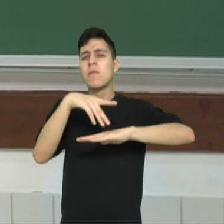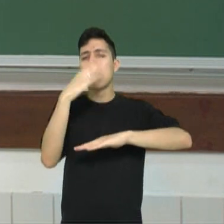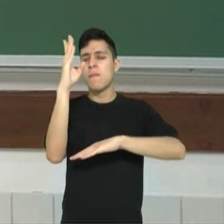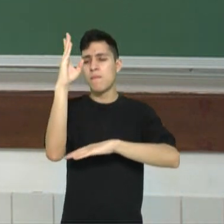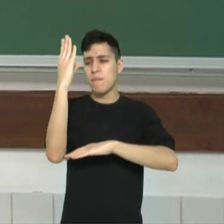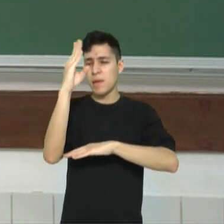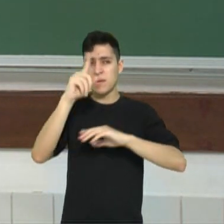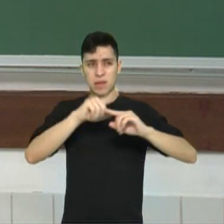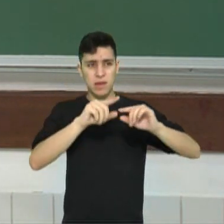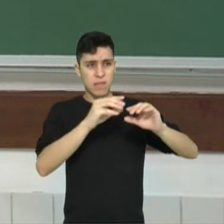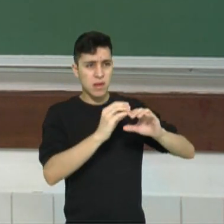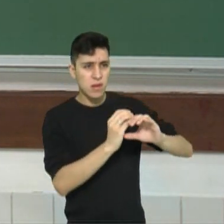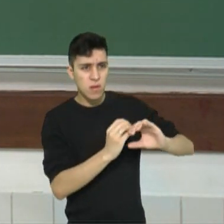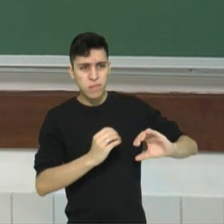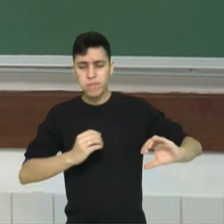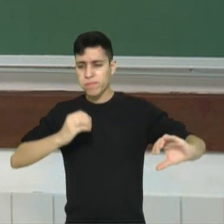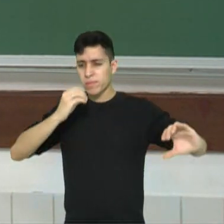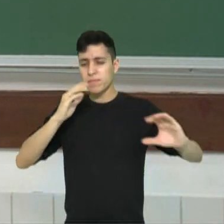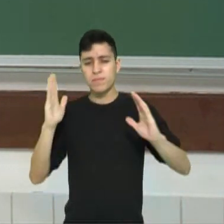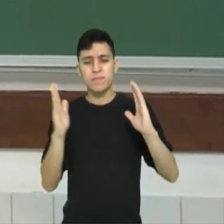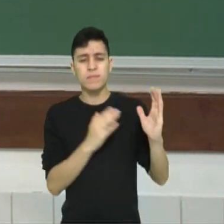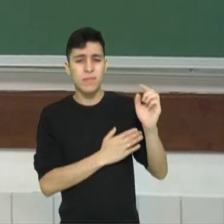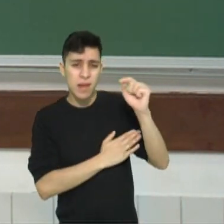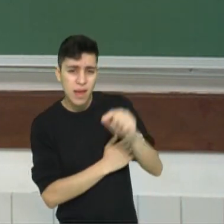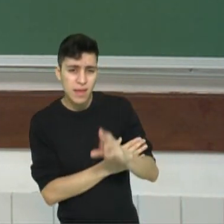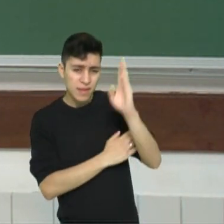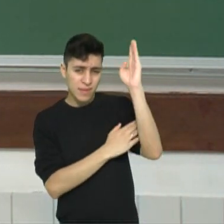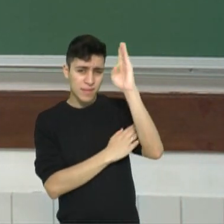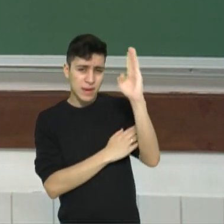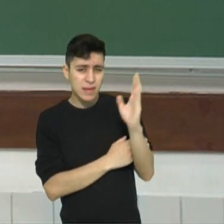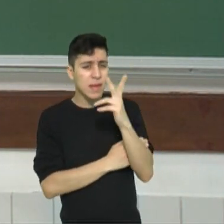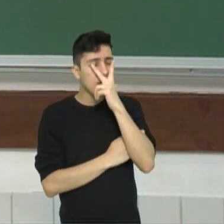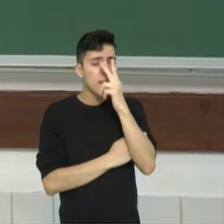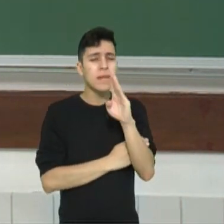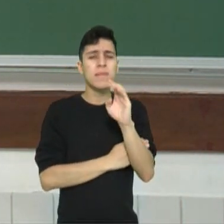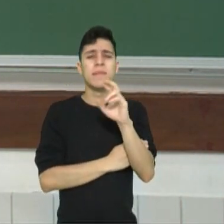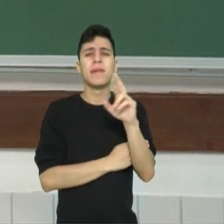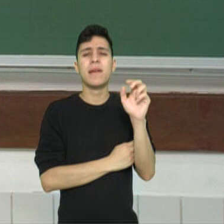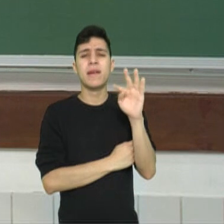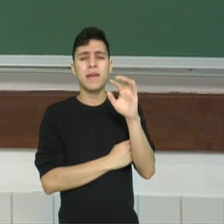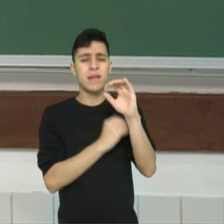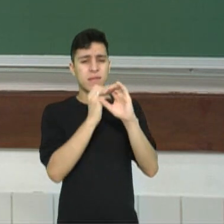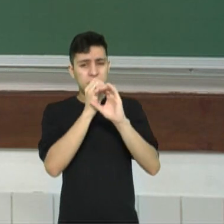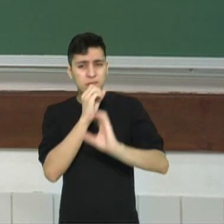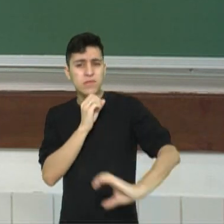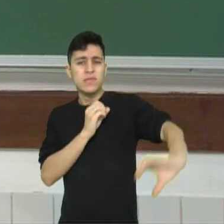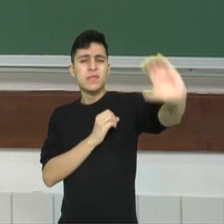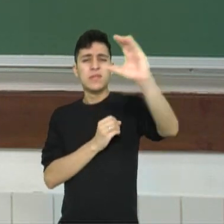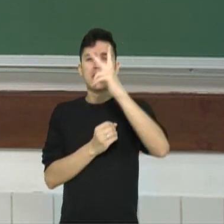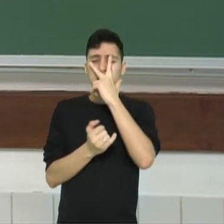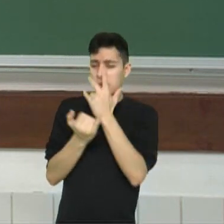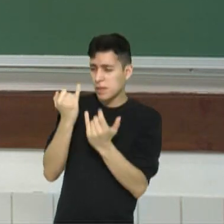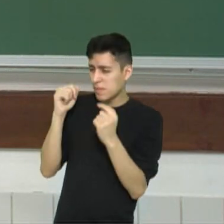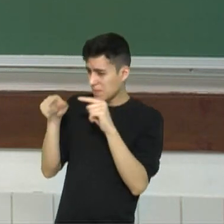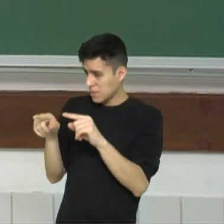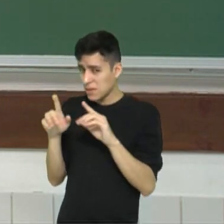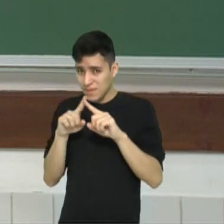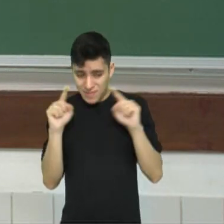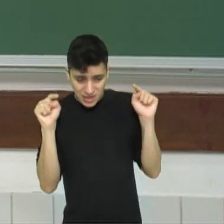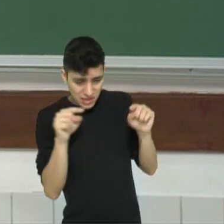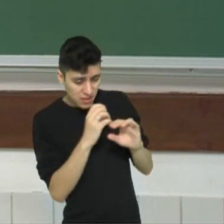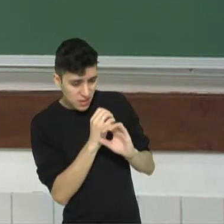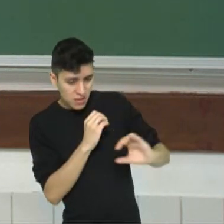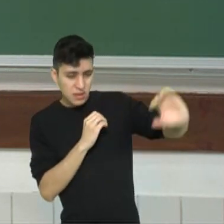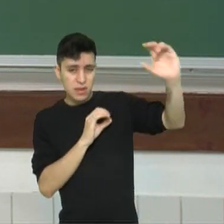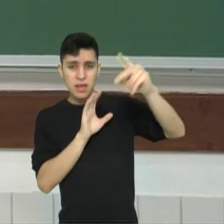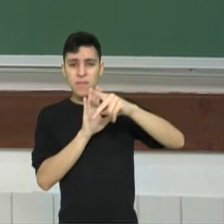no Brasil, temos o conceito do berrante, que ele tem quase que a mesma configuração. Só que o berrante ele é feito ali por causa do